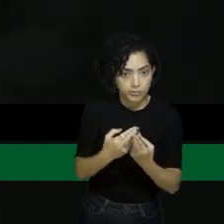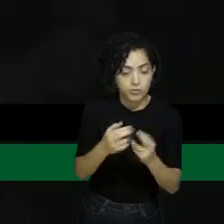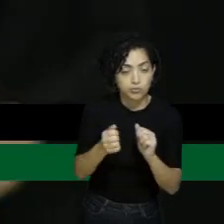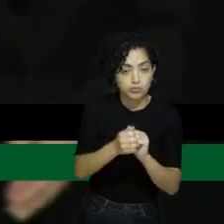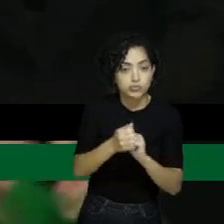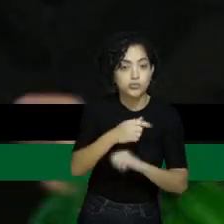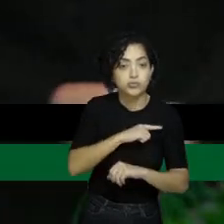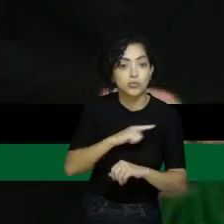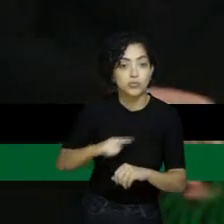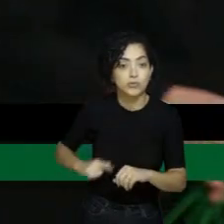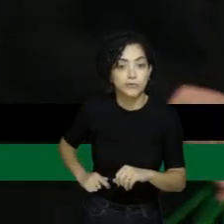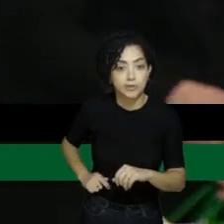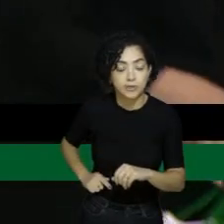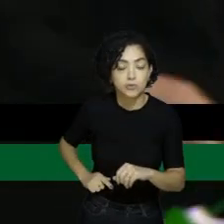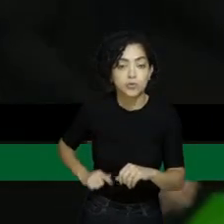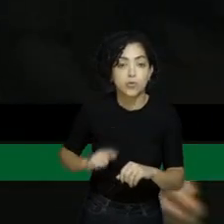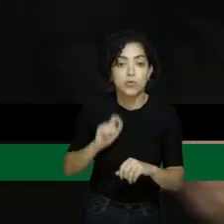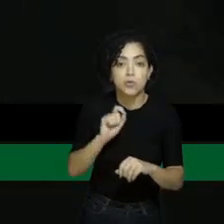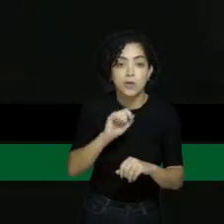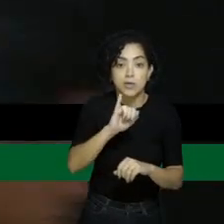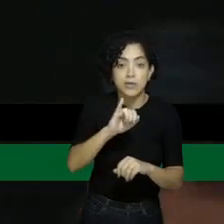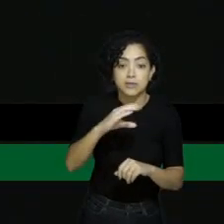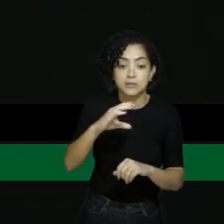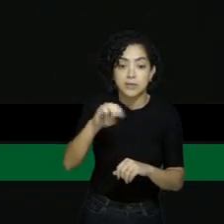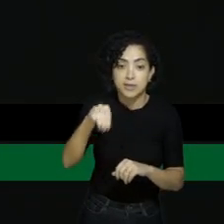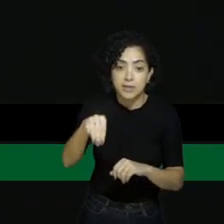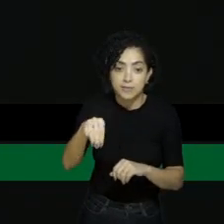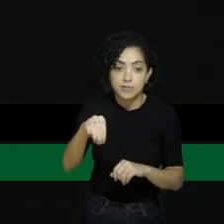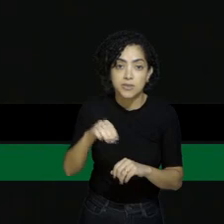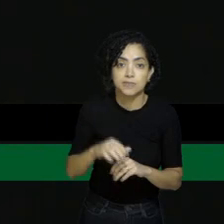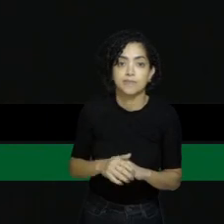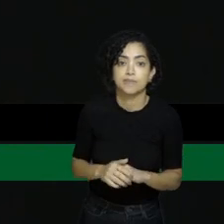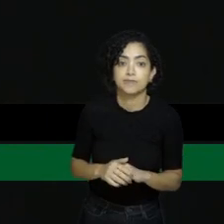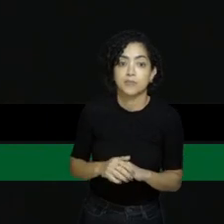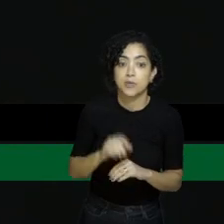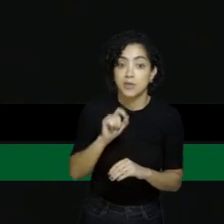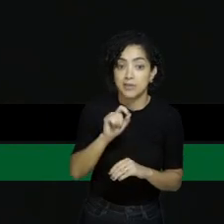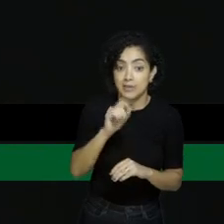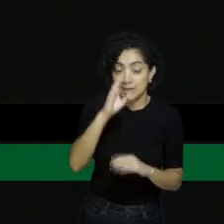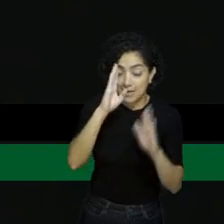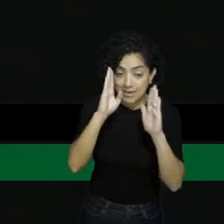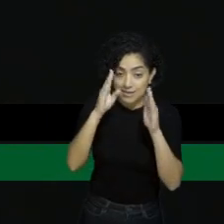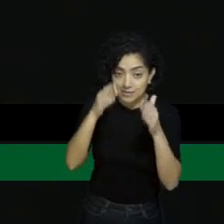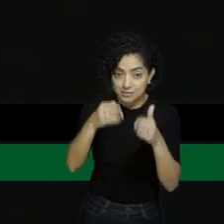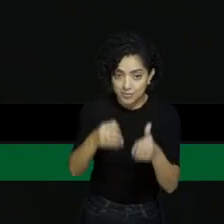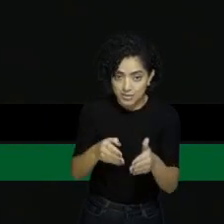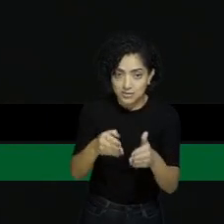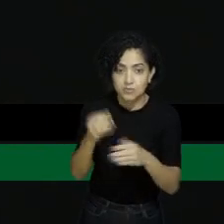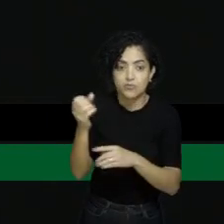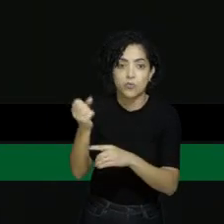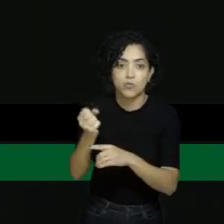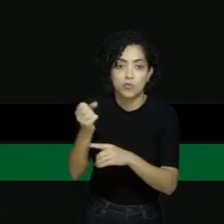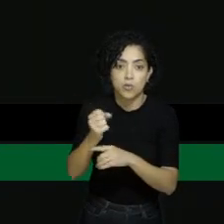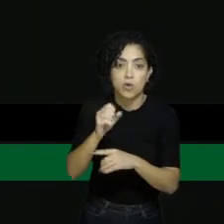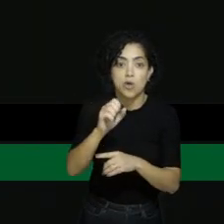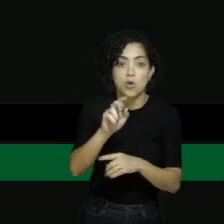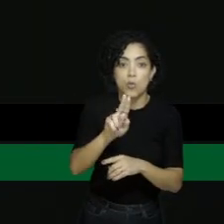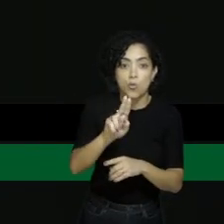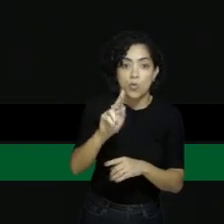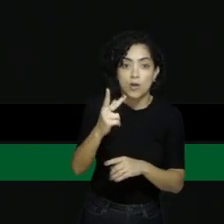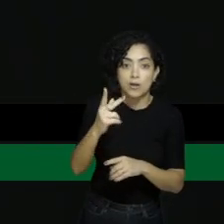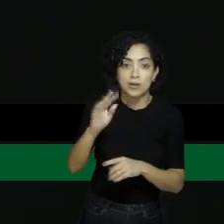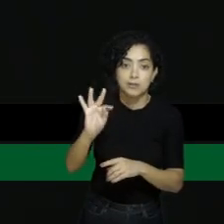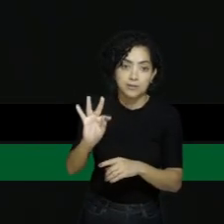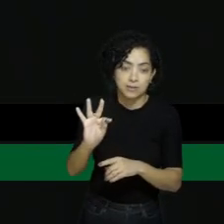com relação ao ICM diferido, que aí especificamente para o leite UHT e